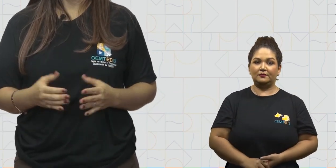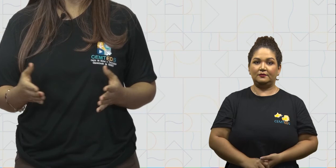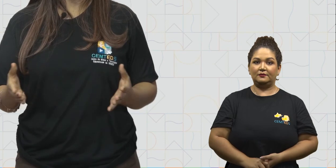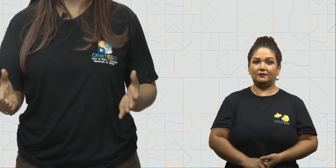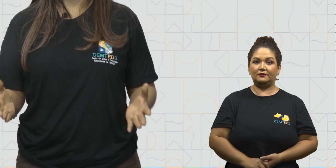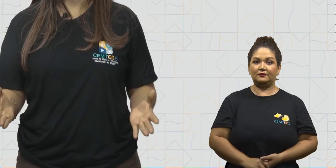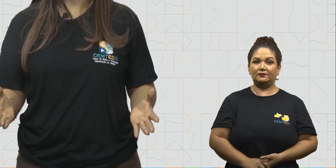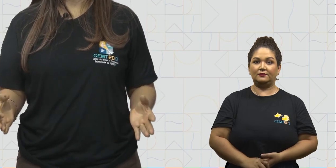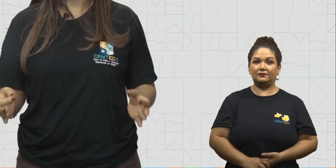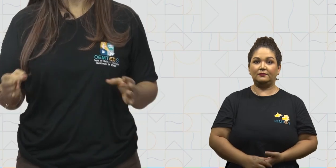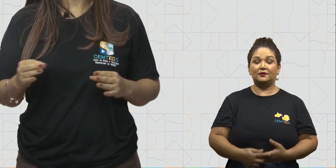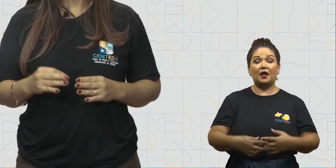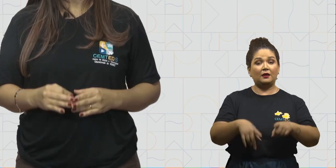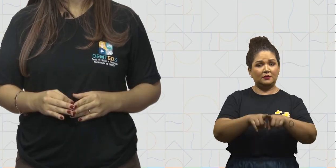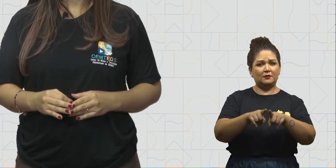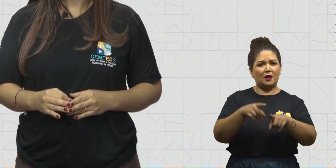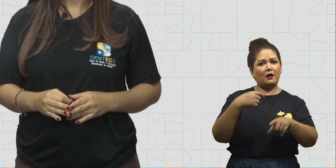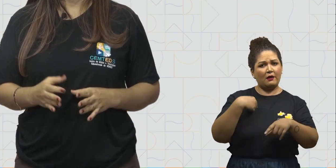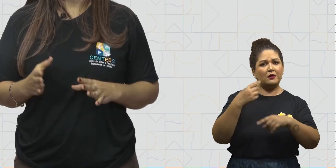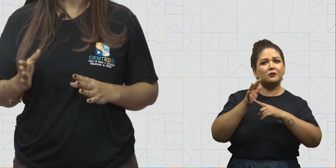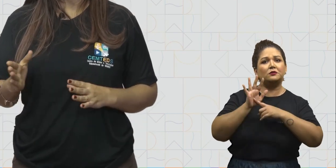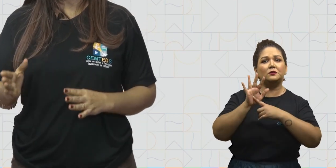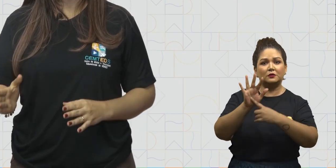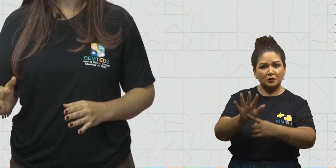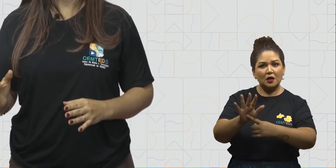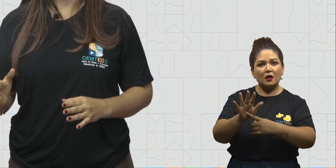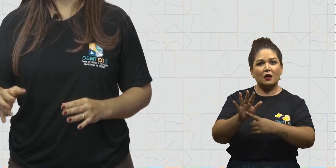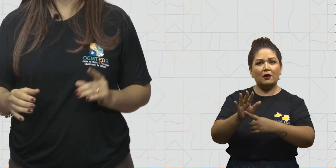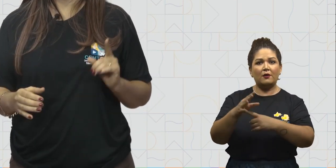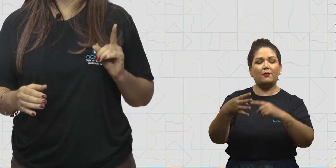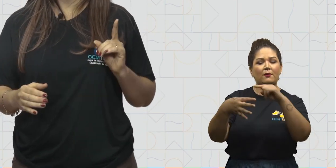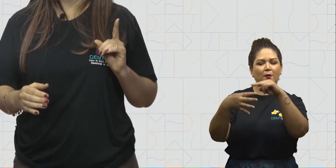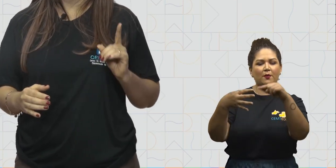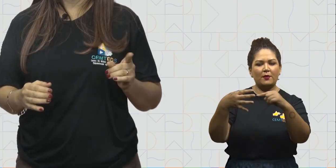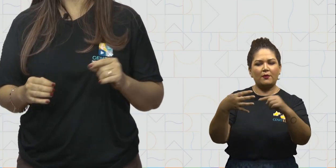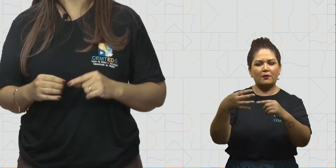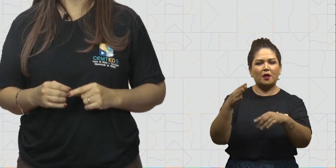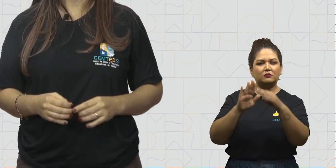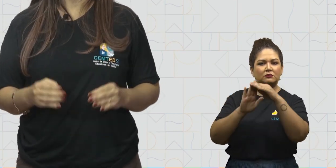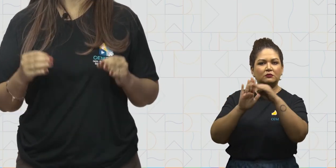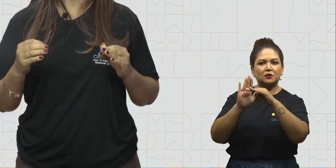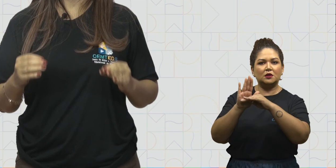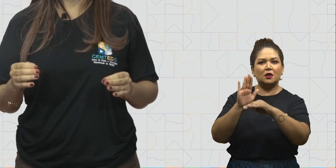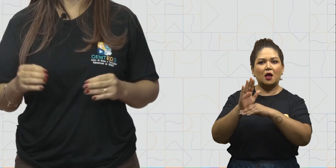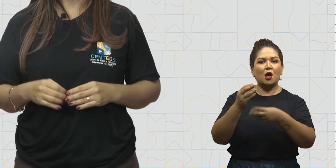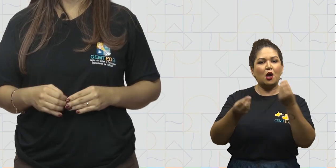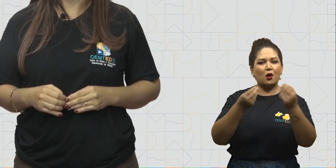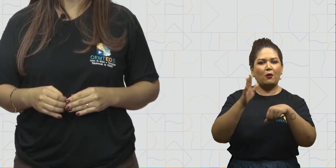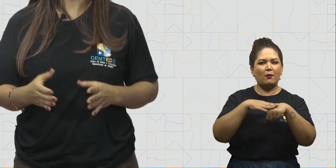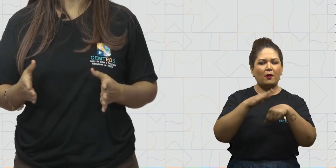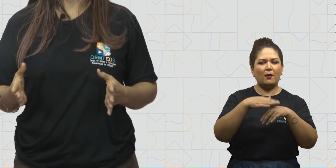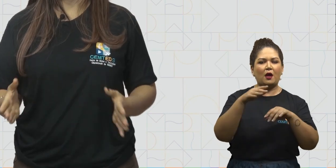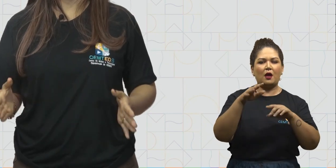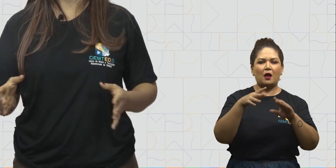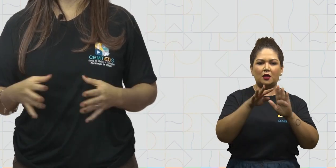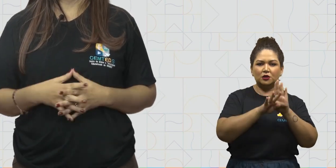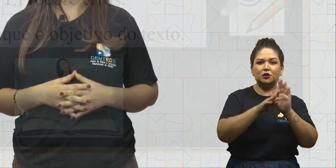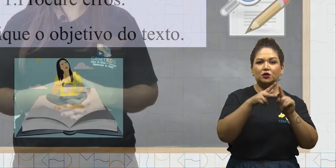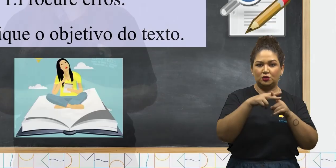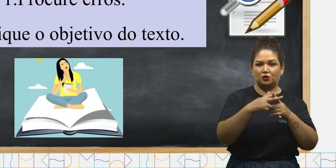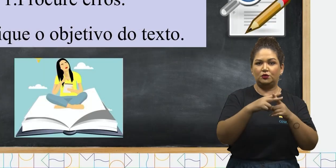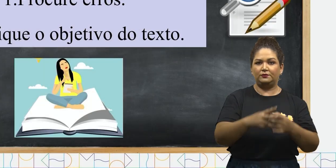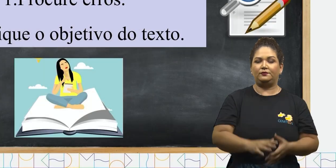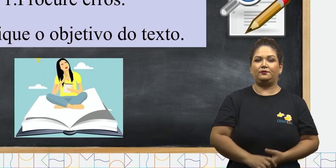correções. Além disso, vou te mostrar alguns passos para que você consiga ser seu próprio